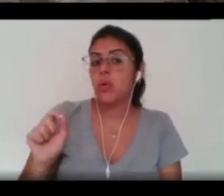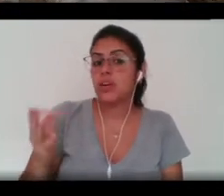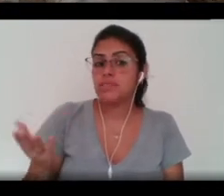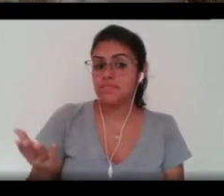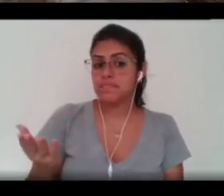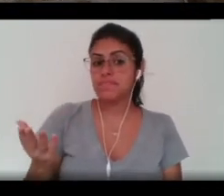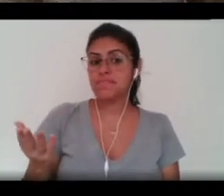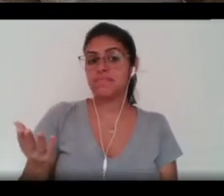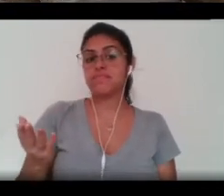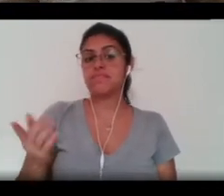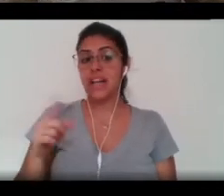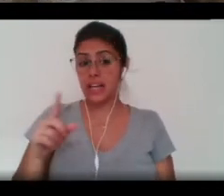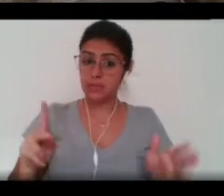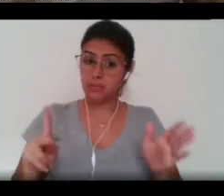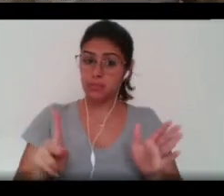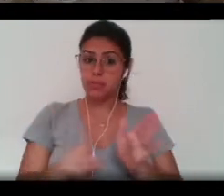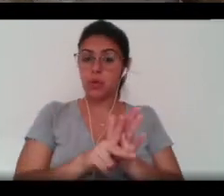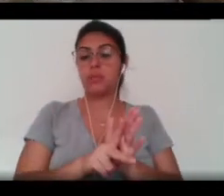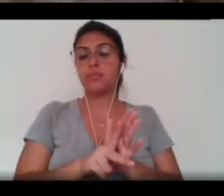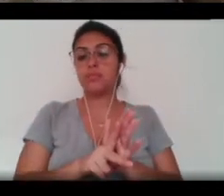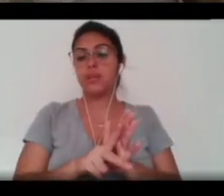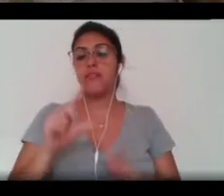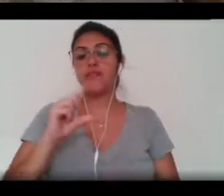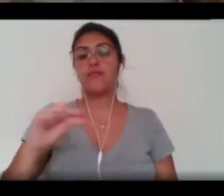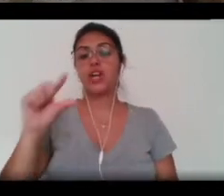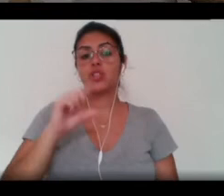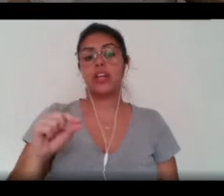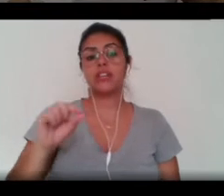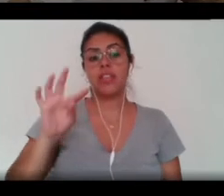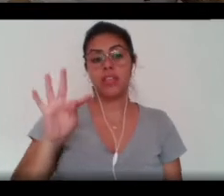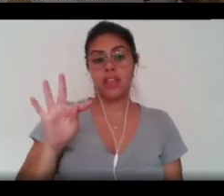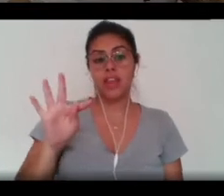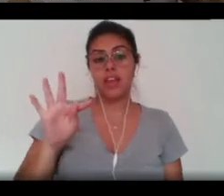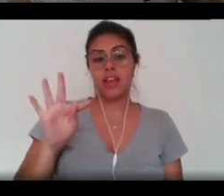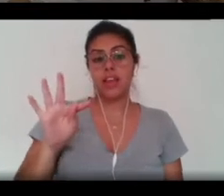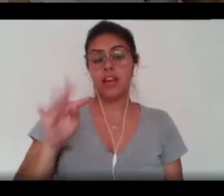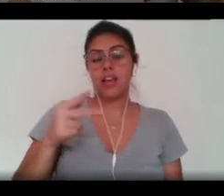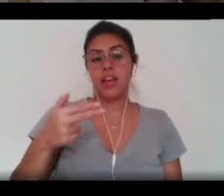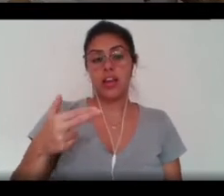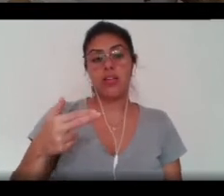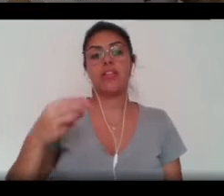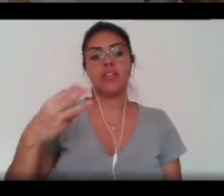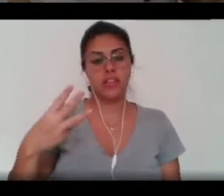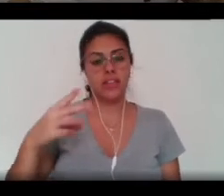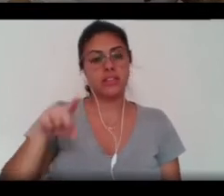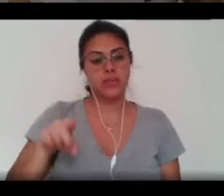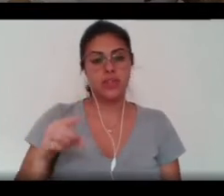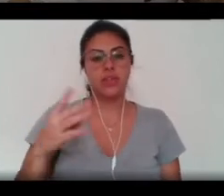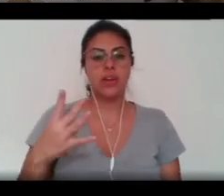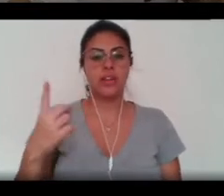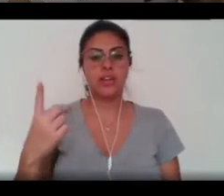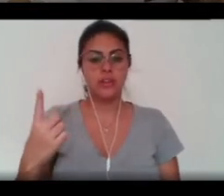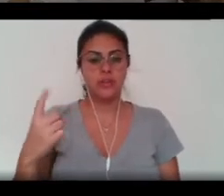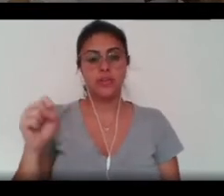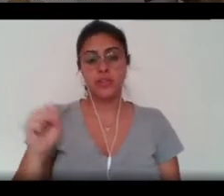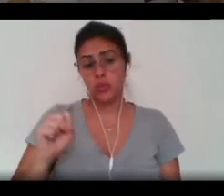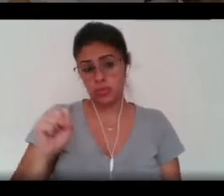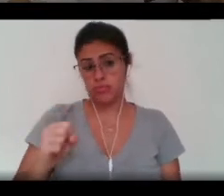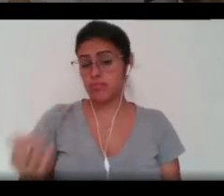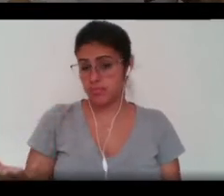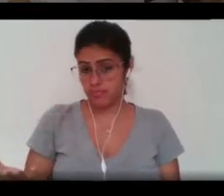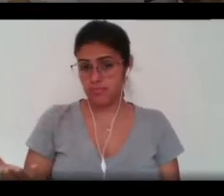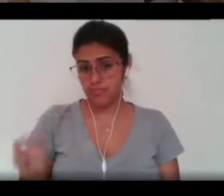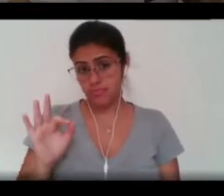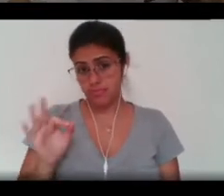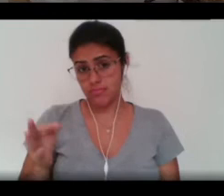essa velocidade é a velocidade de t igual a